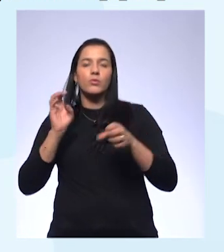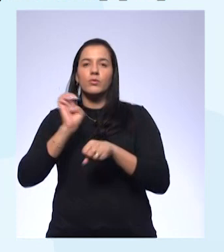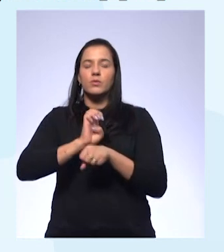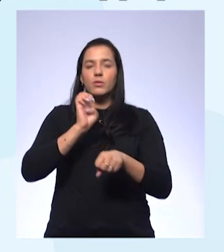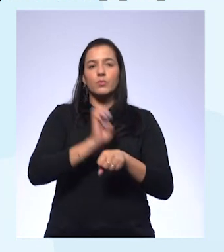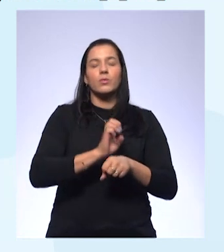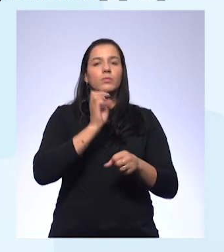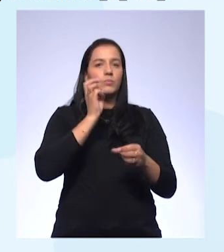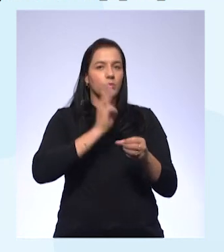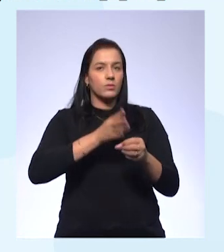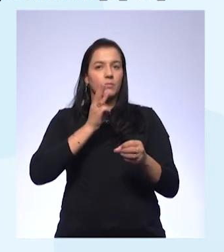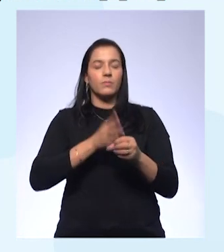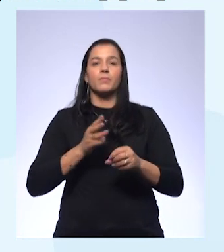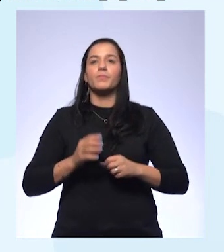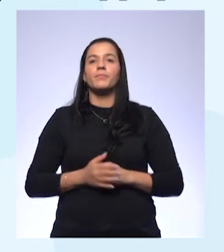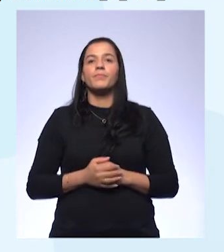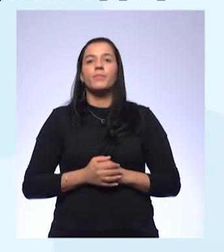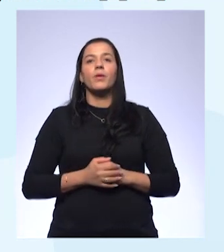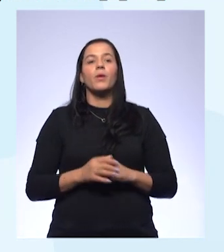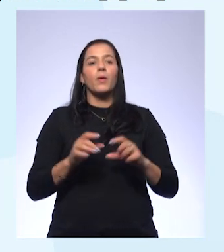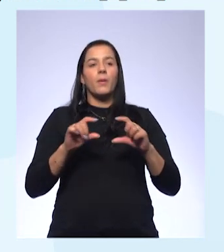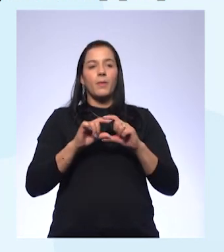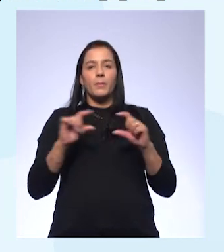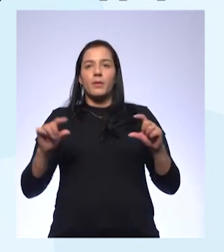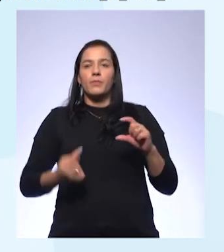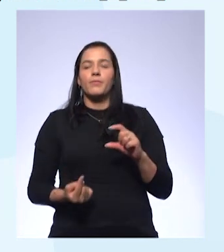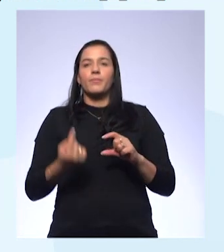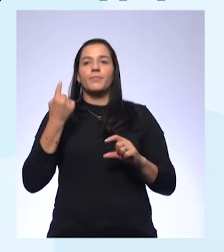municipais. Parágrafo único.